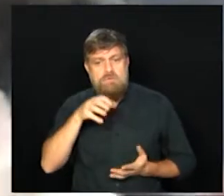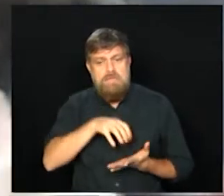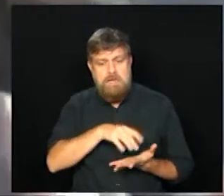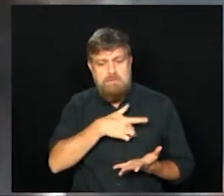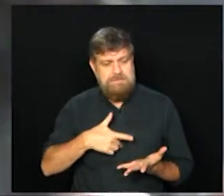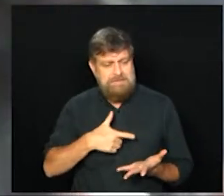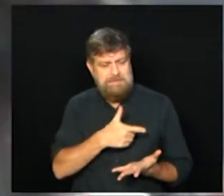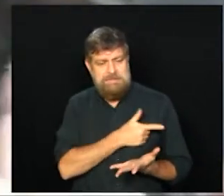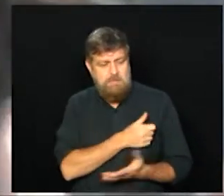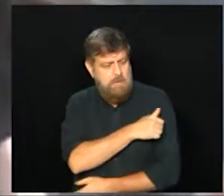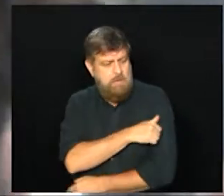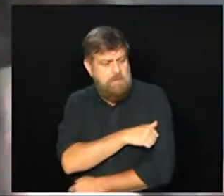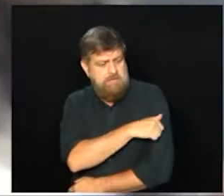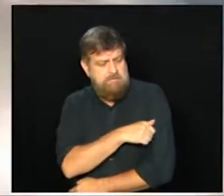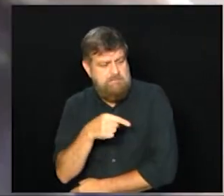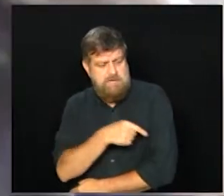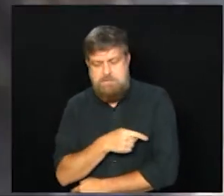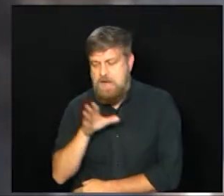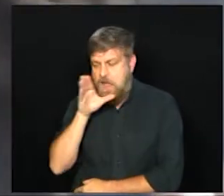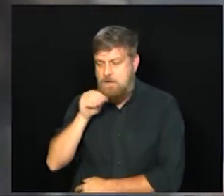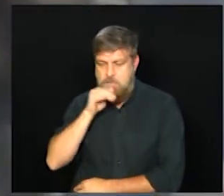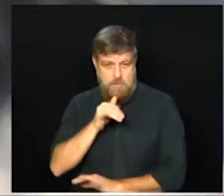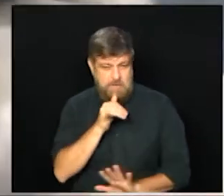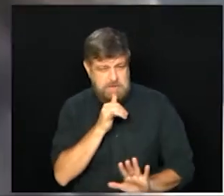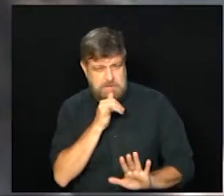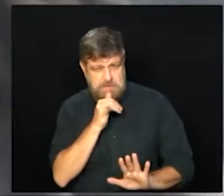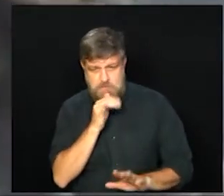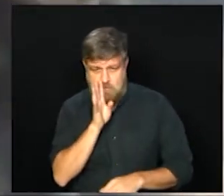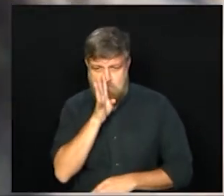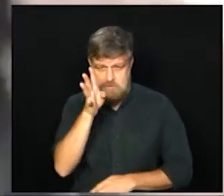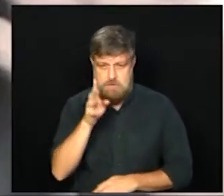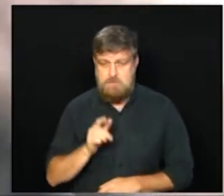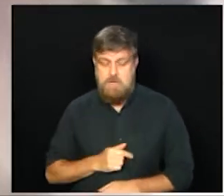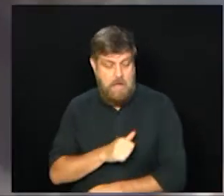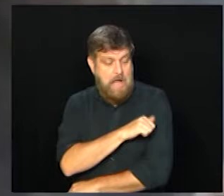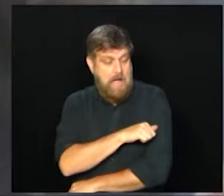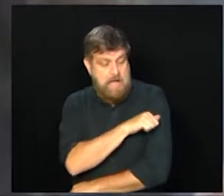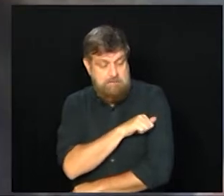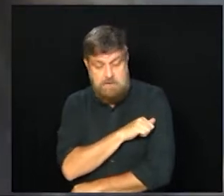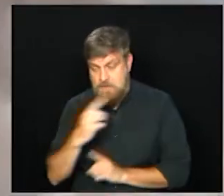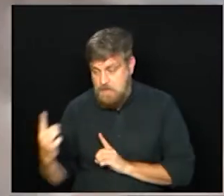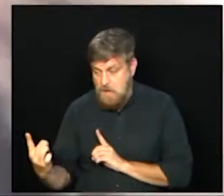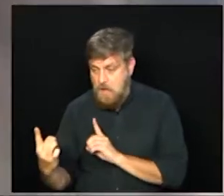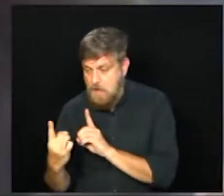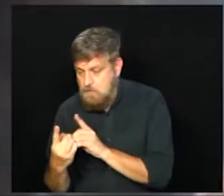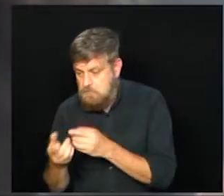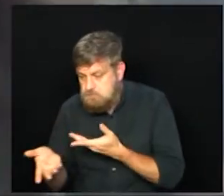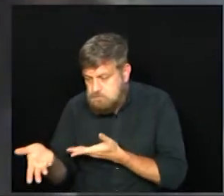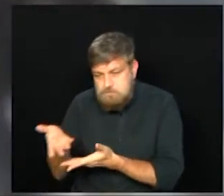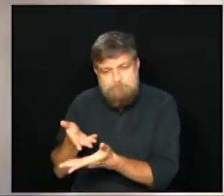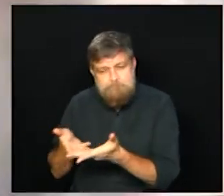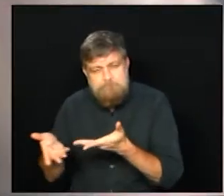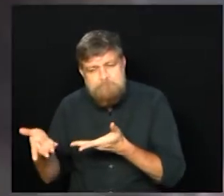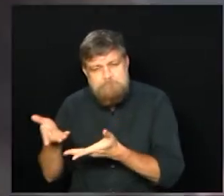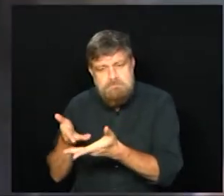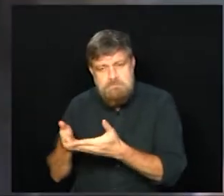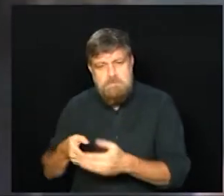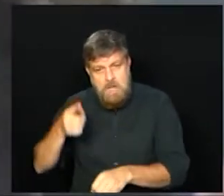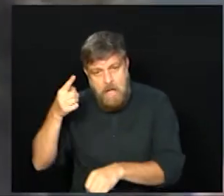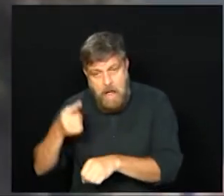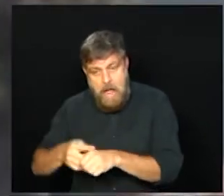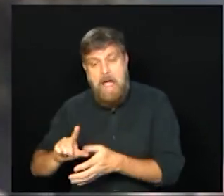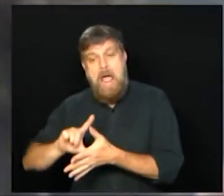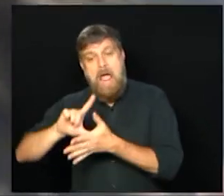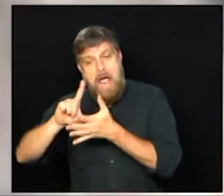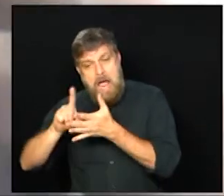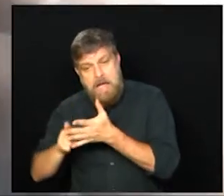uma enfermeira que está ali, eu estou dando um exemplo, tá? Uma enfermeira que está ali para oferecer uma escuta, oferecer um acolhimento, a partir daí um tratamento